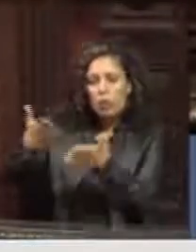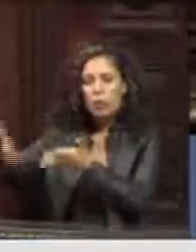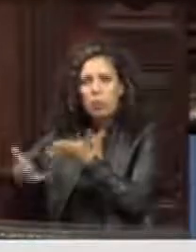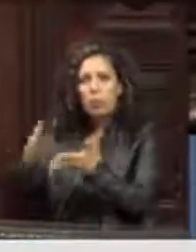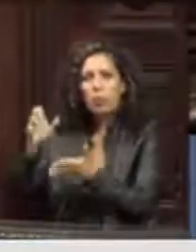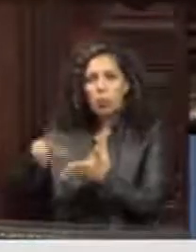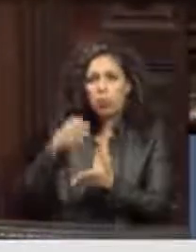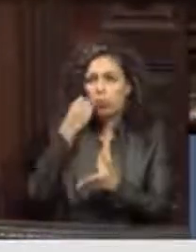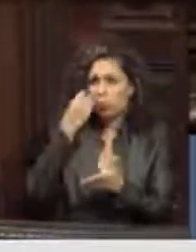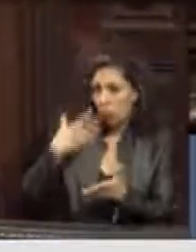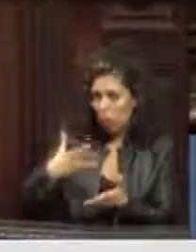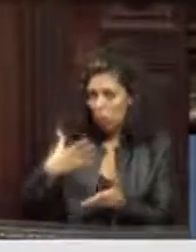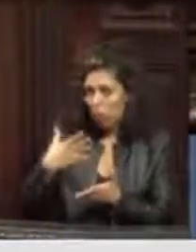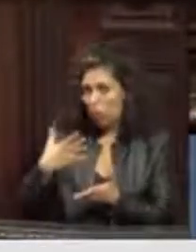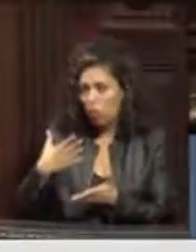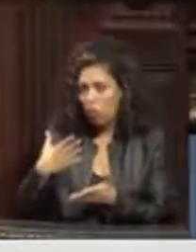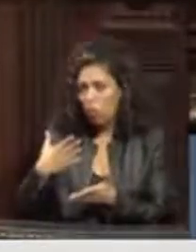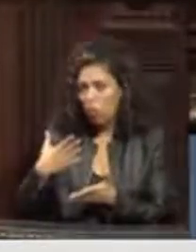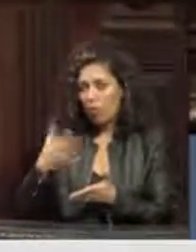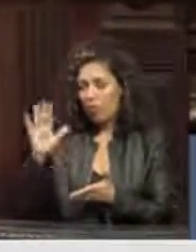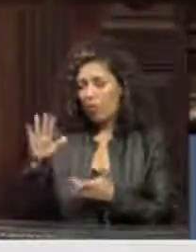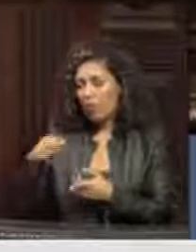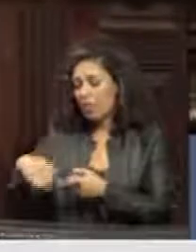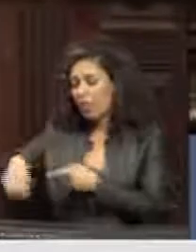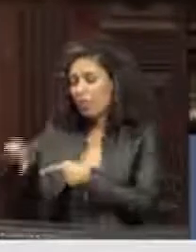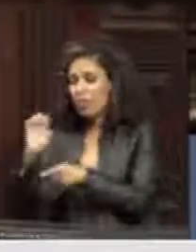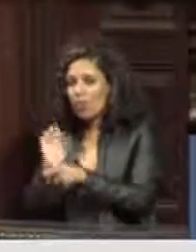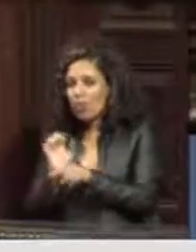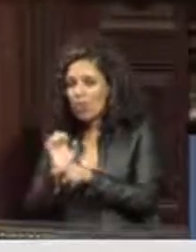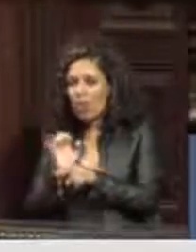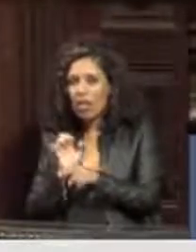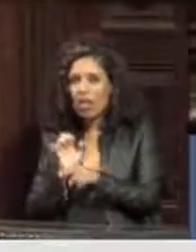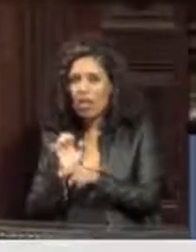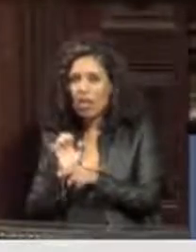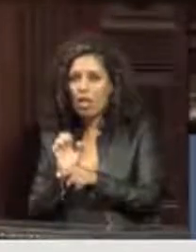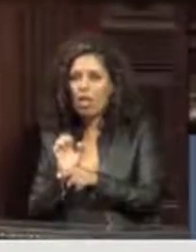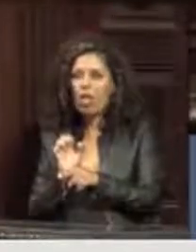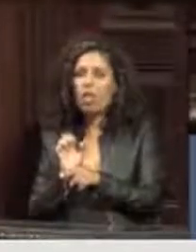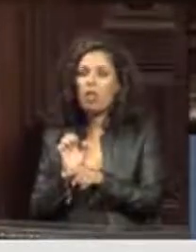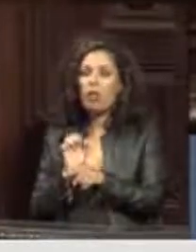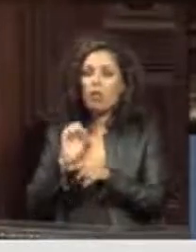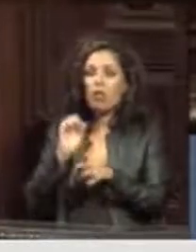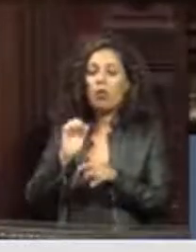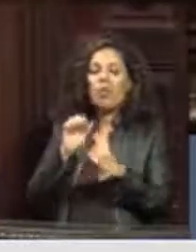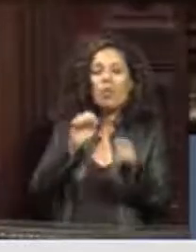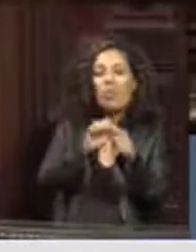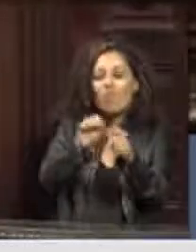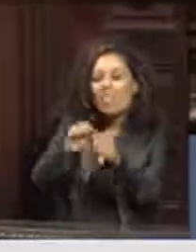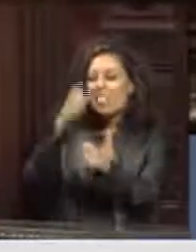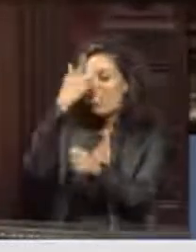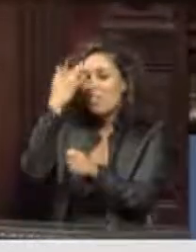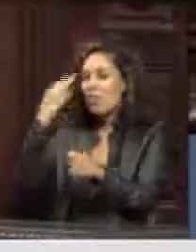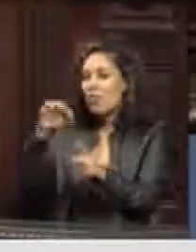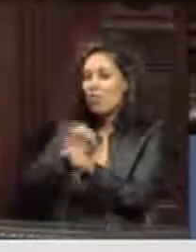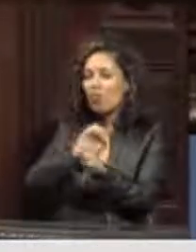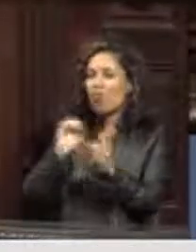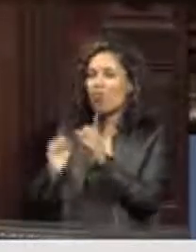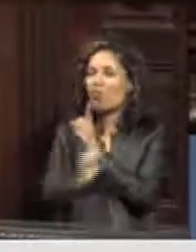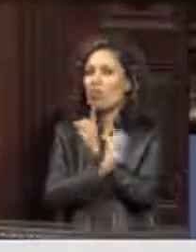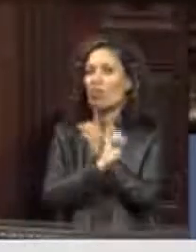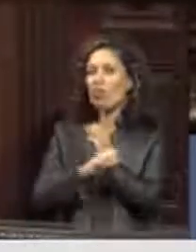de Estado, dentro de uma lógica de que não pode ser, porque é uma concessão pública, dentro da lógica de concessões públicas.